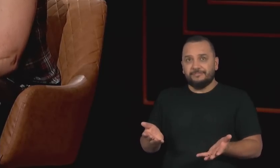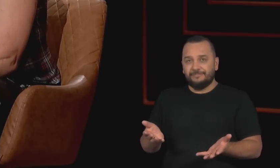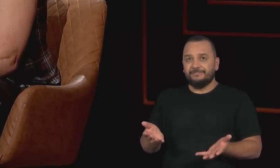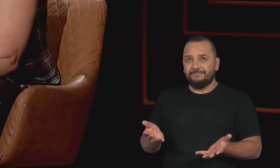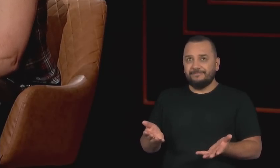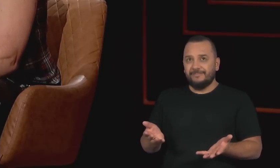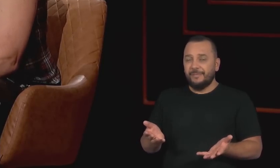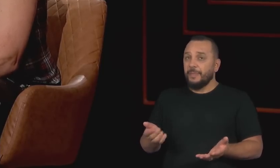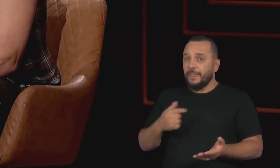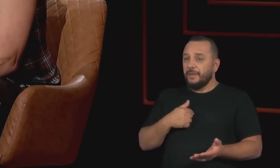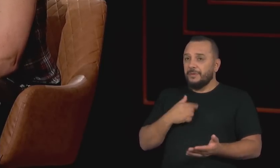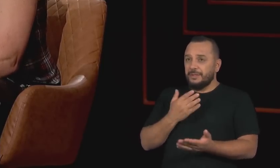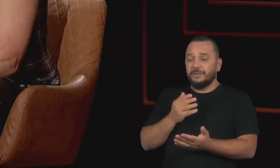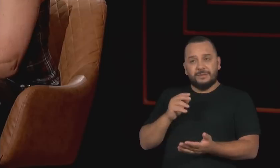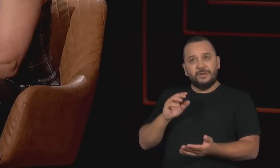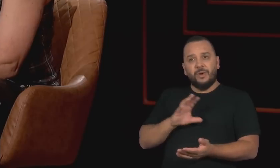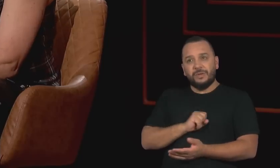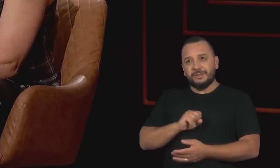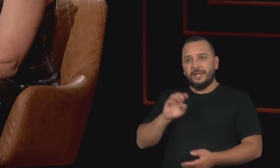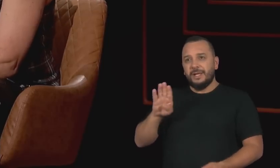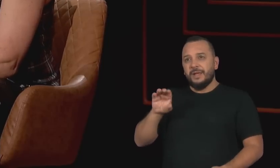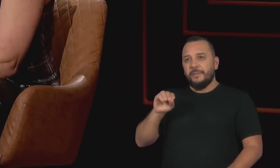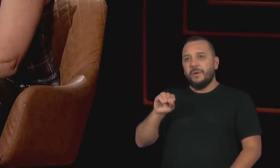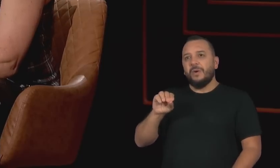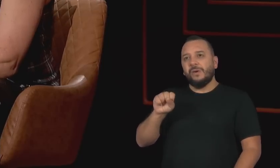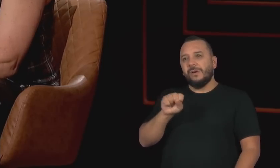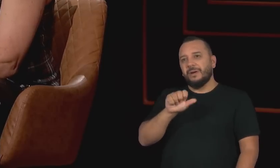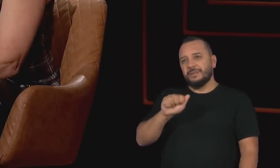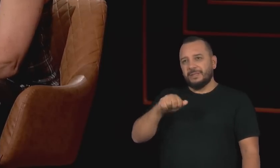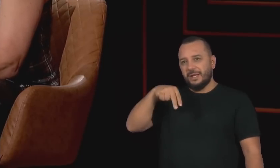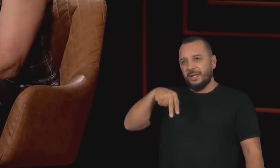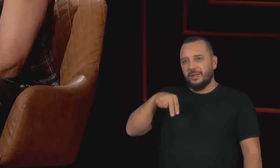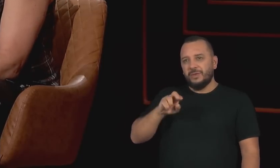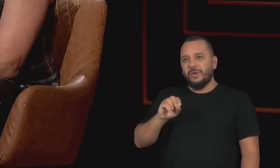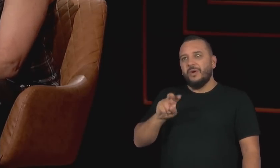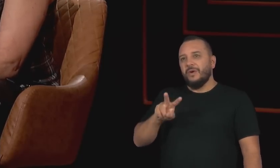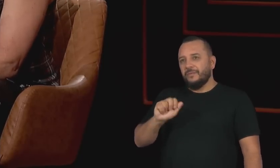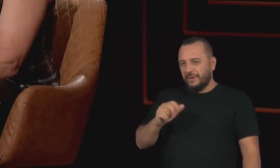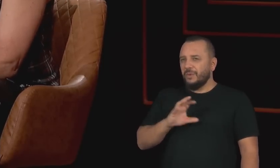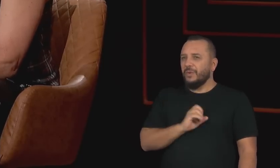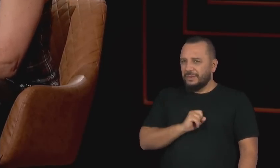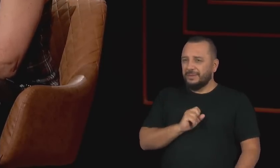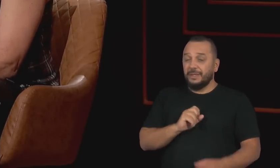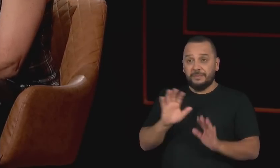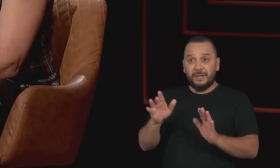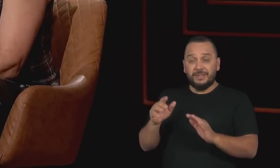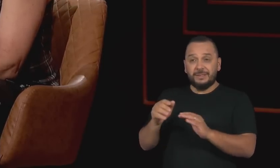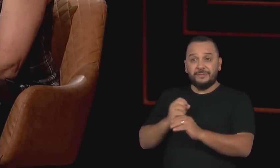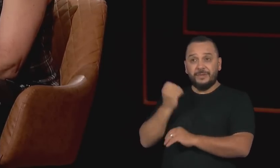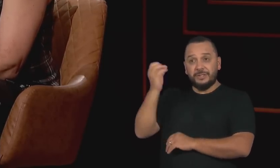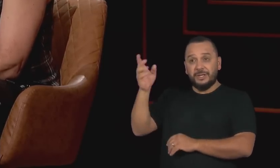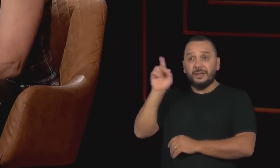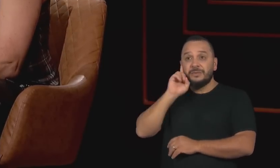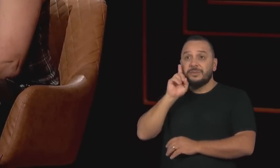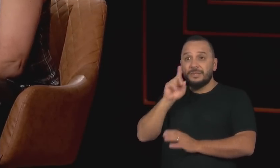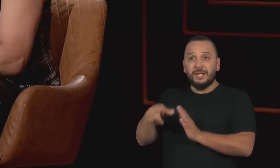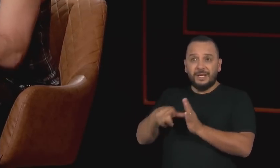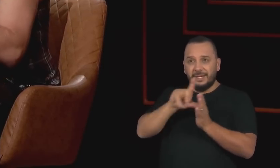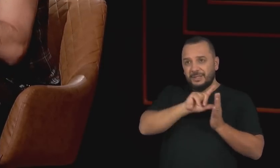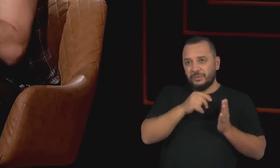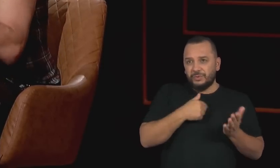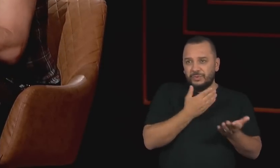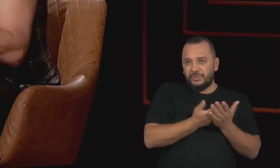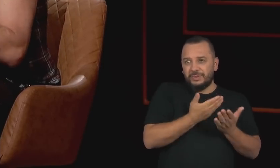Eu sempre gostei de bossa nova, assim, né? Então, eu antes até de viajar para os Estados Unidos, eu tive aula de bossa